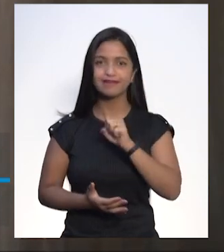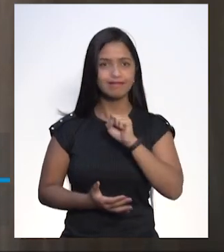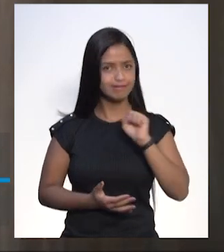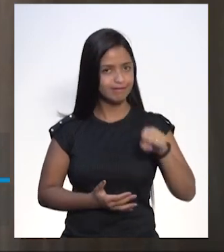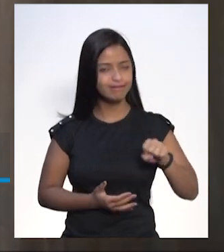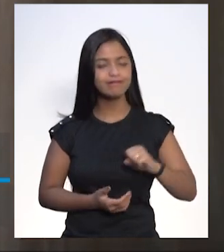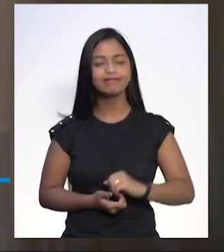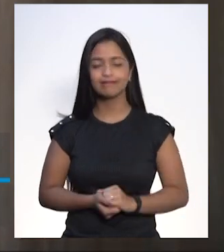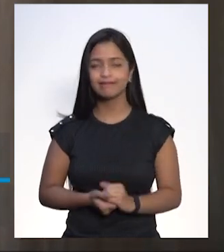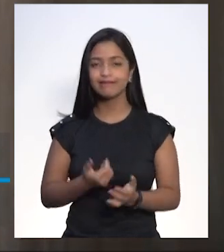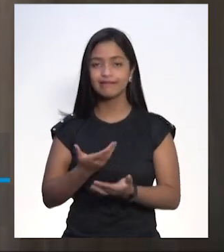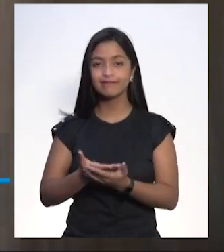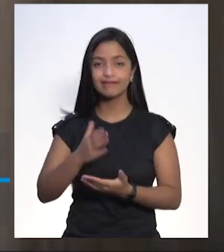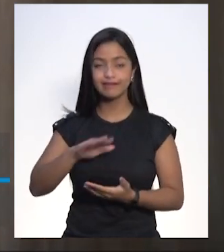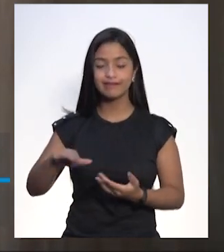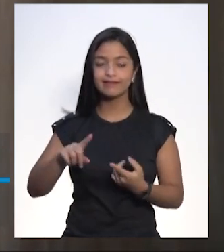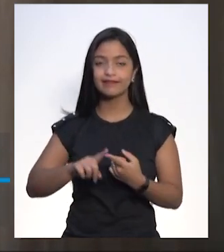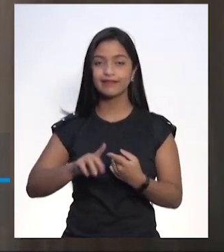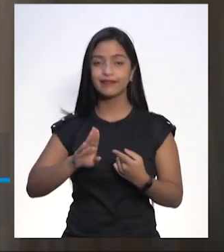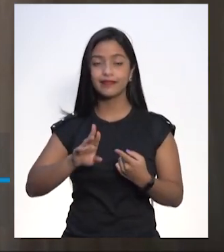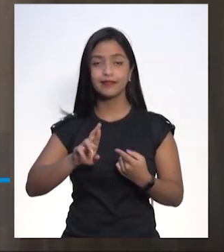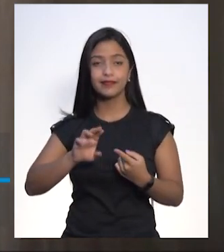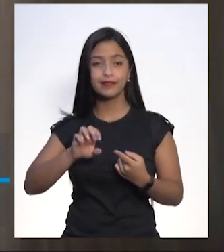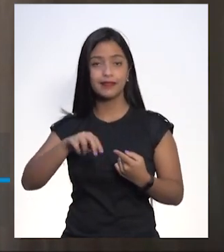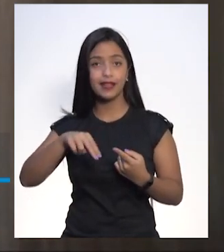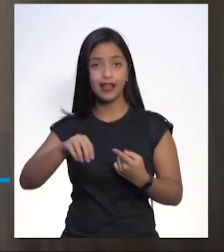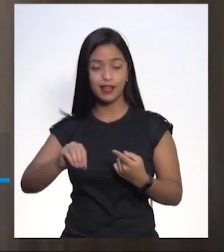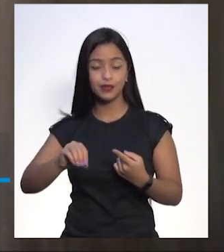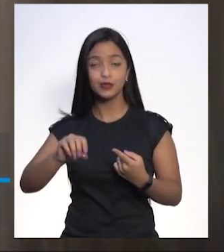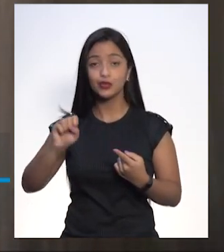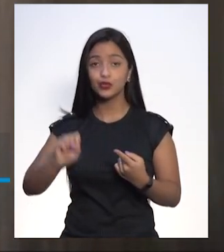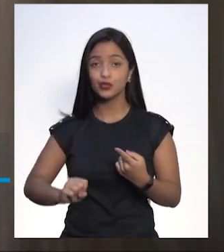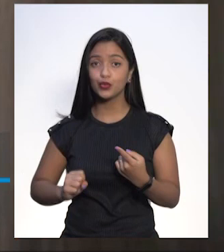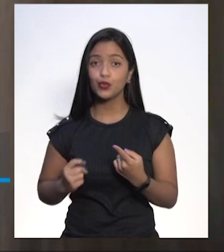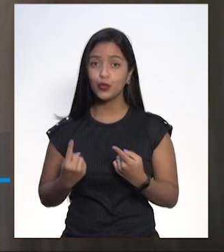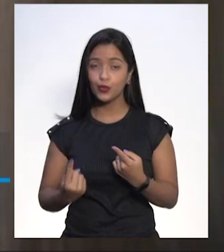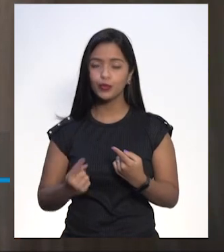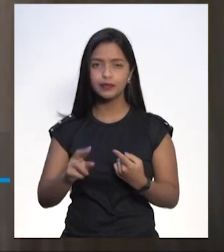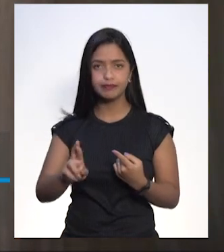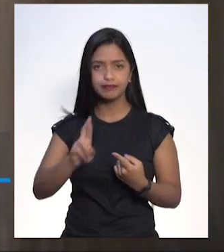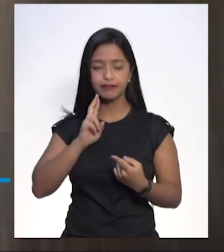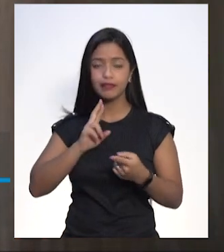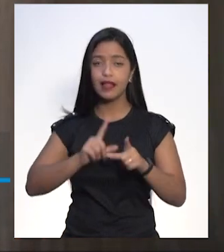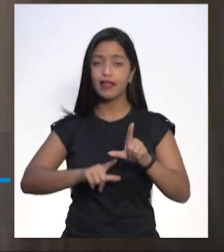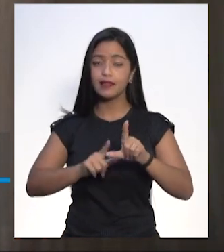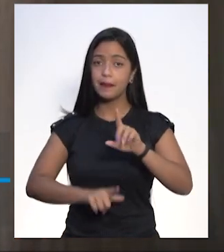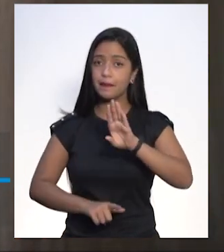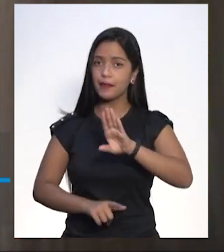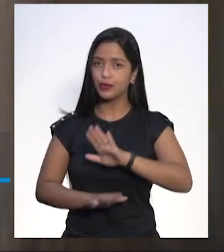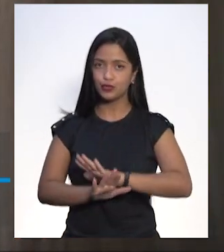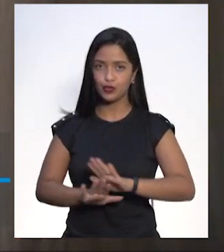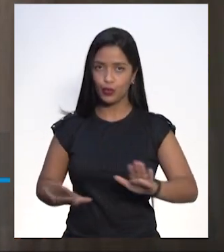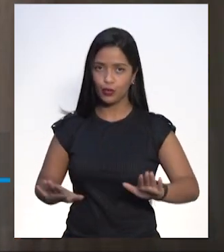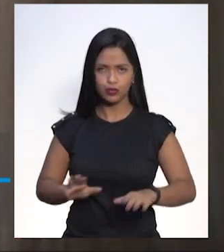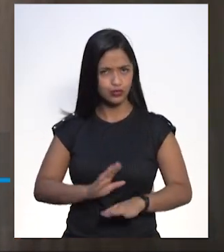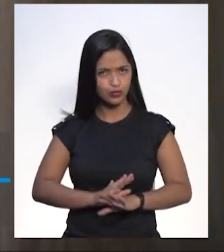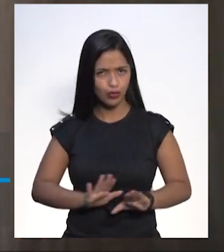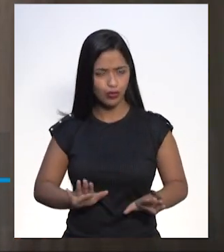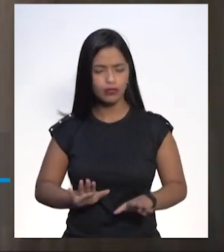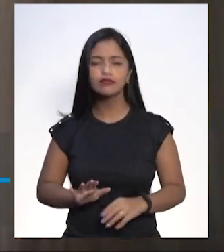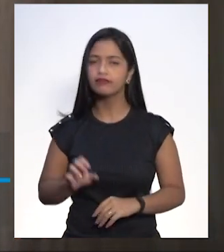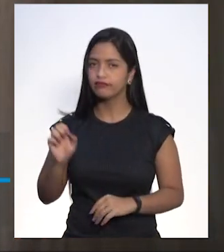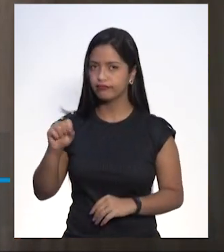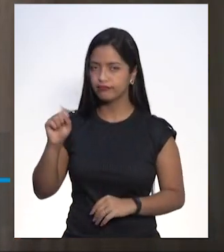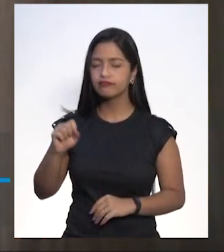aluno Breno, da Escola Bento Pereira da Rocha, do Sul 1, ele disse que é a letra B Boa. só. Só? Certo?